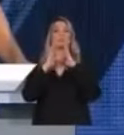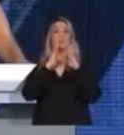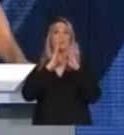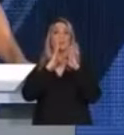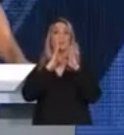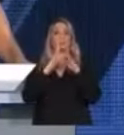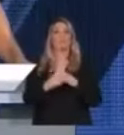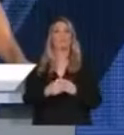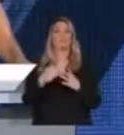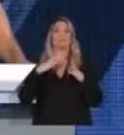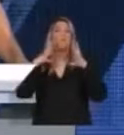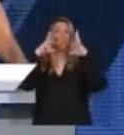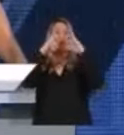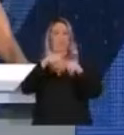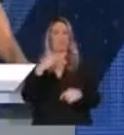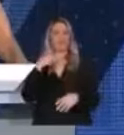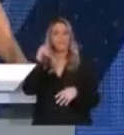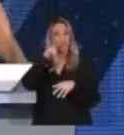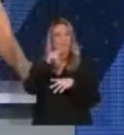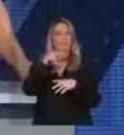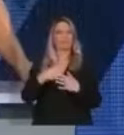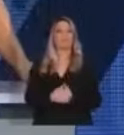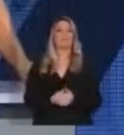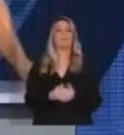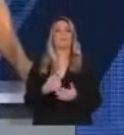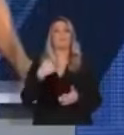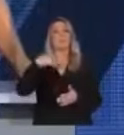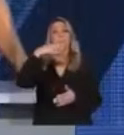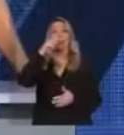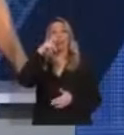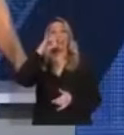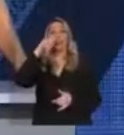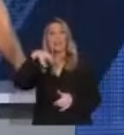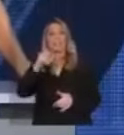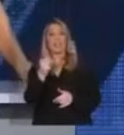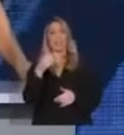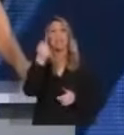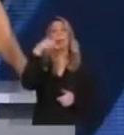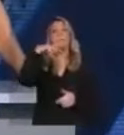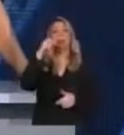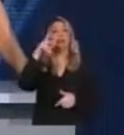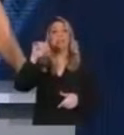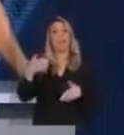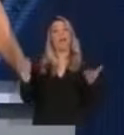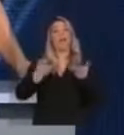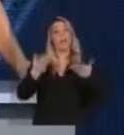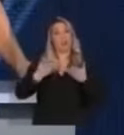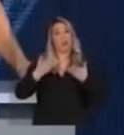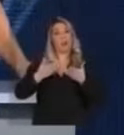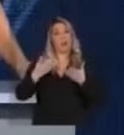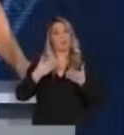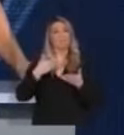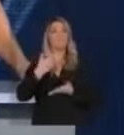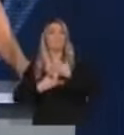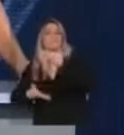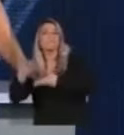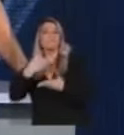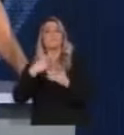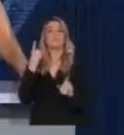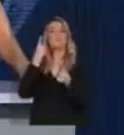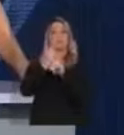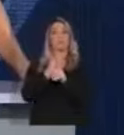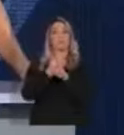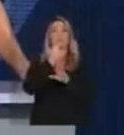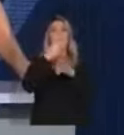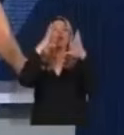a rede social mais popular do planeta eu Mariana Godói e Amanda kin seremos as mediadoras deste encontro uma boa noite